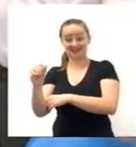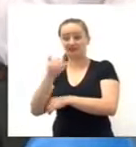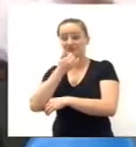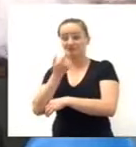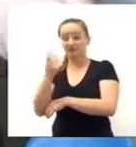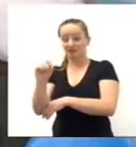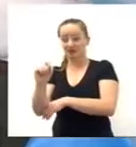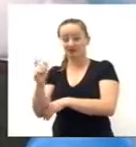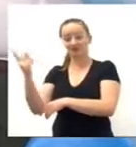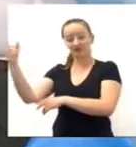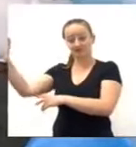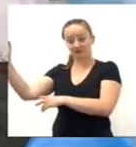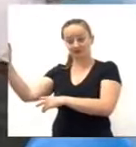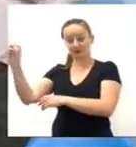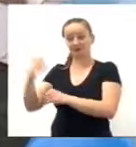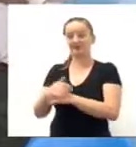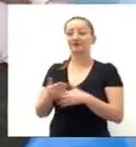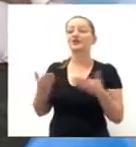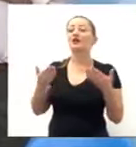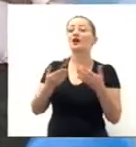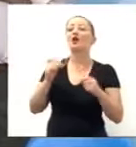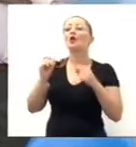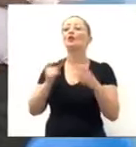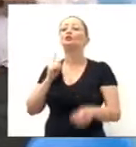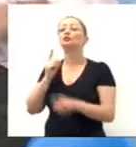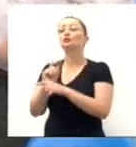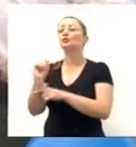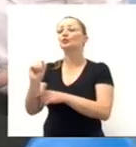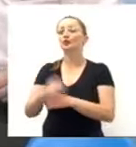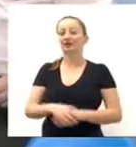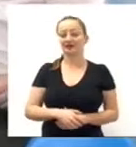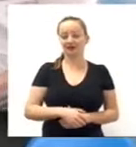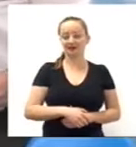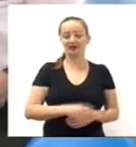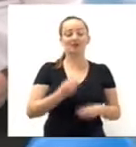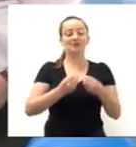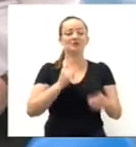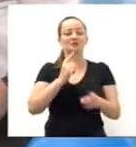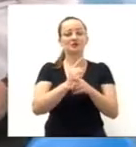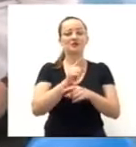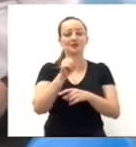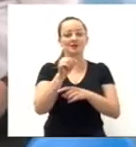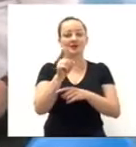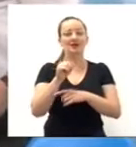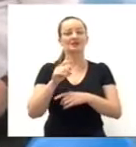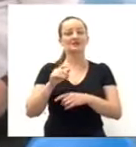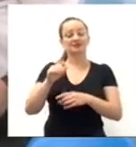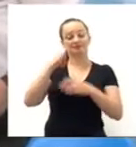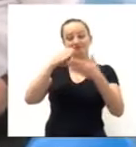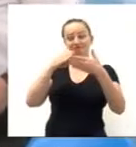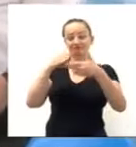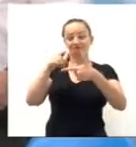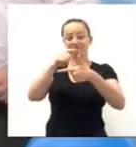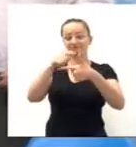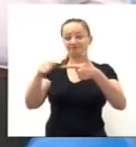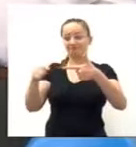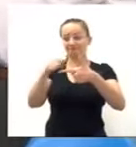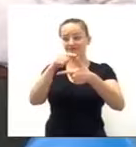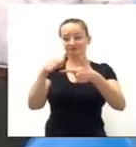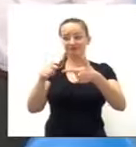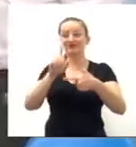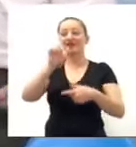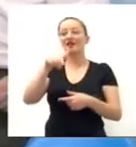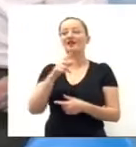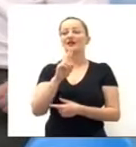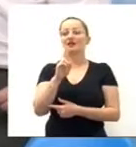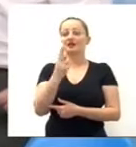Ah, mas e agora? O que eu tenho que descobrir? Ah, eu tenho que descobrir esse cidadão aqui, que é a